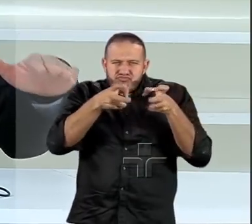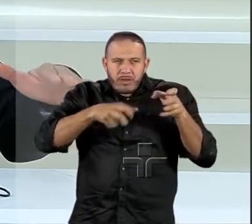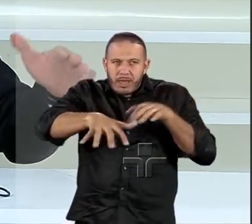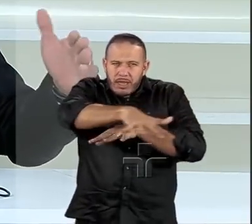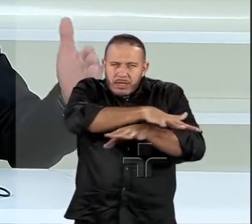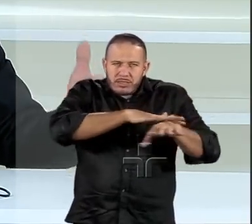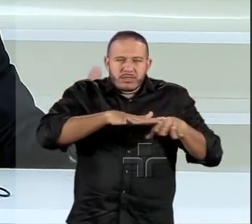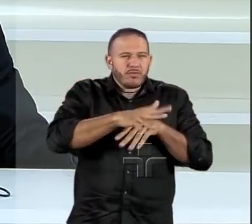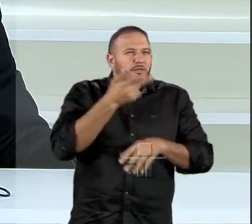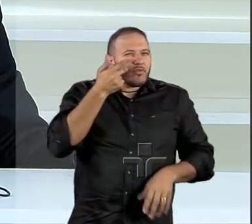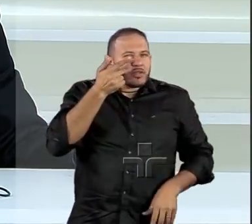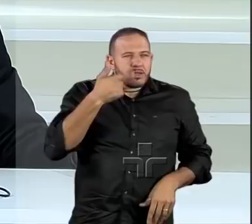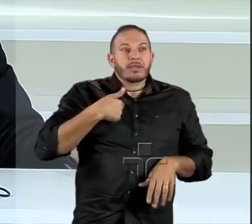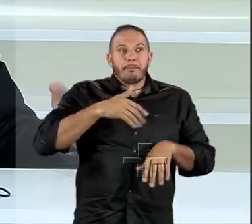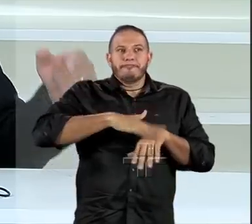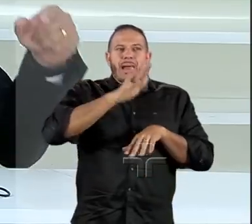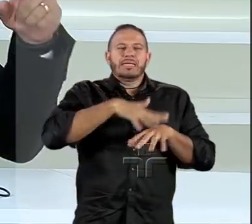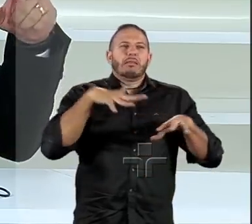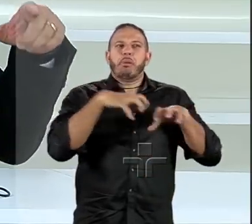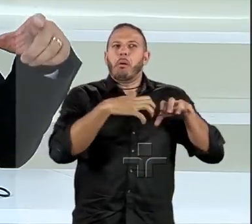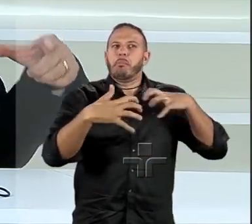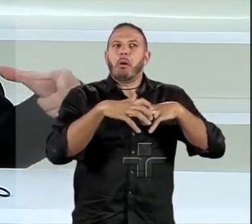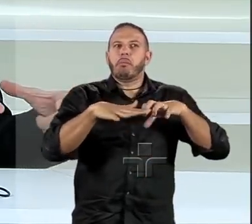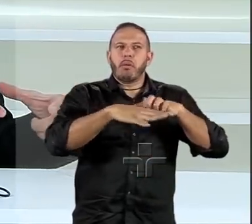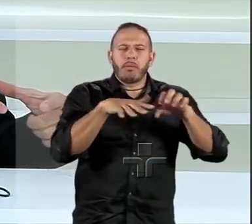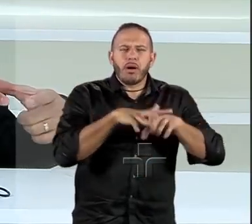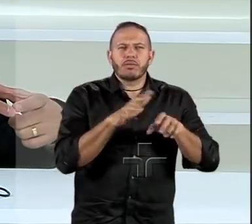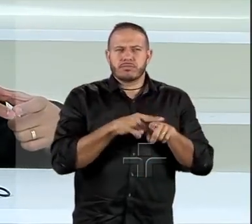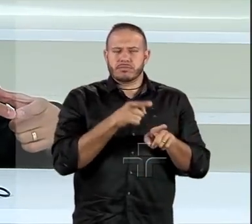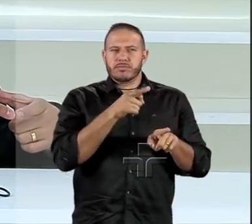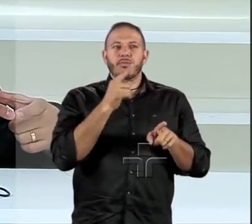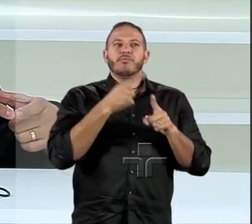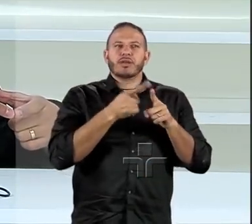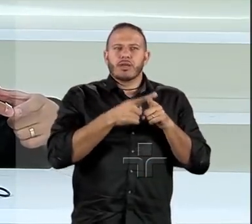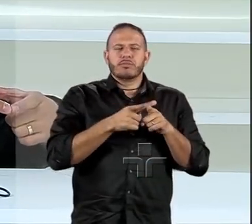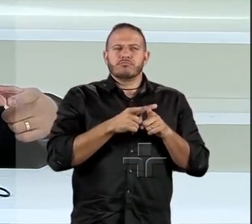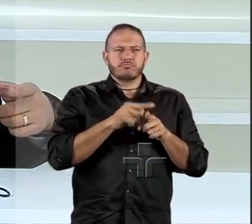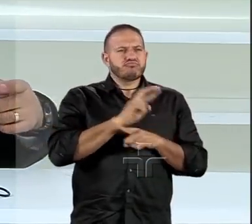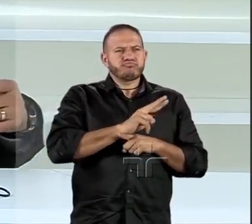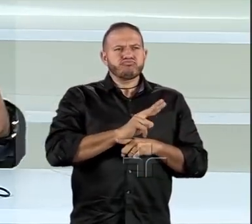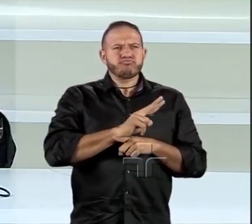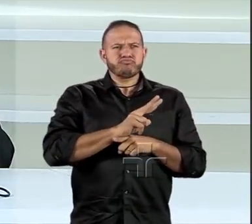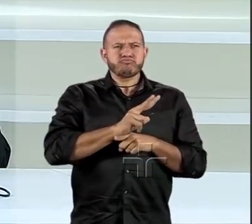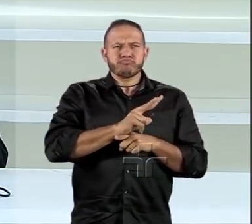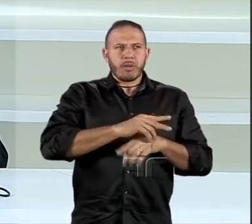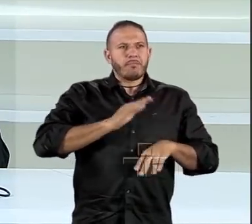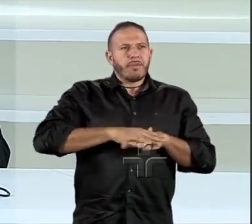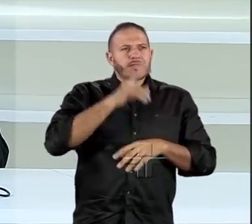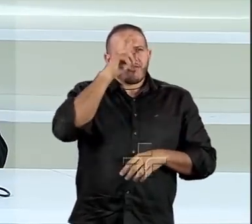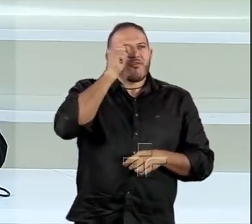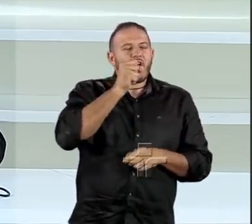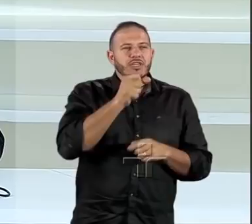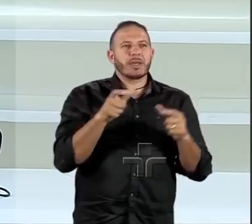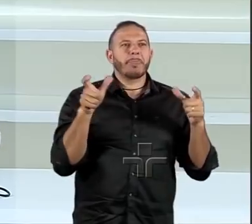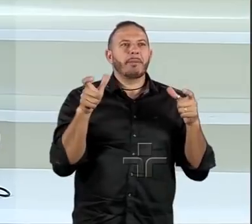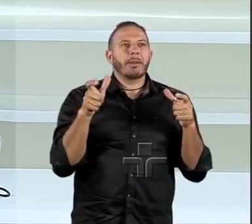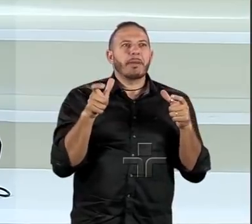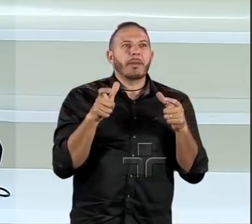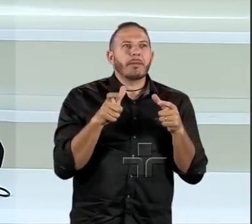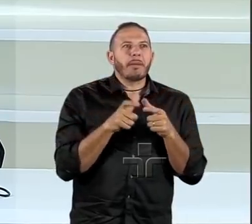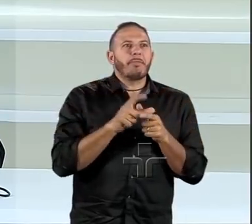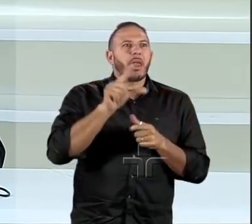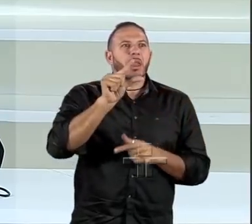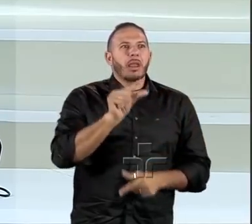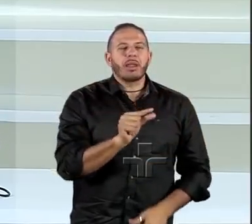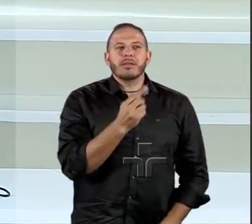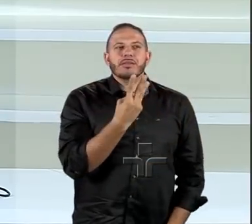Fortaleza, onde teriam um maior volume de acidentes, ao estimular a fiscalização nessas áreas, nós tivemos redução de 35%